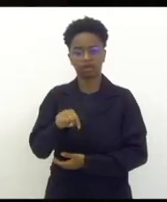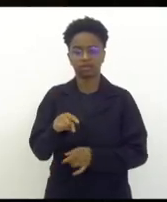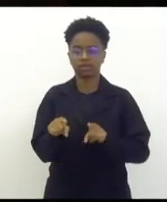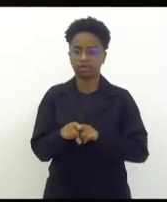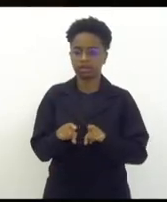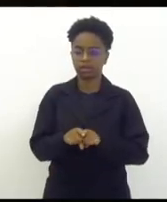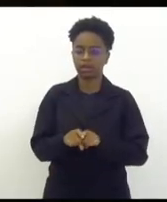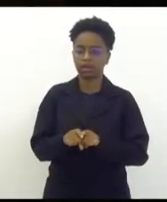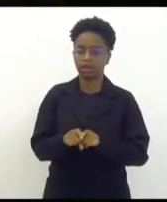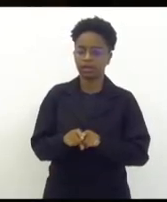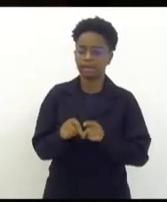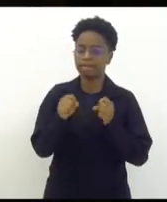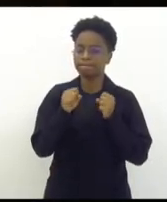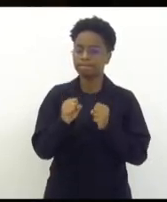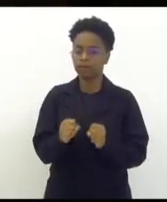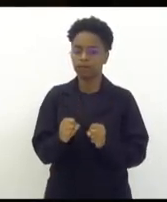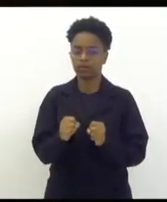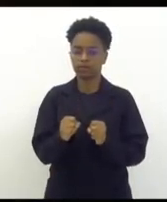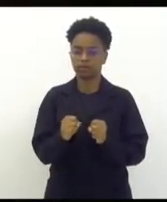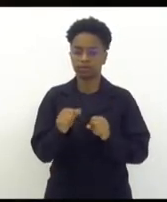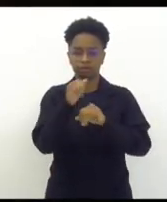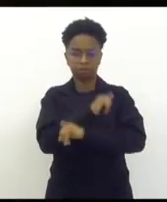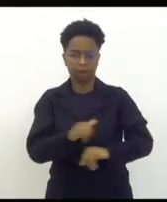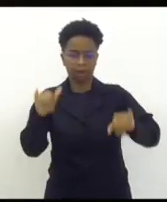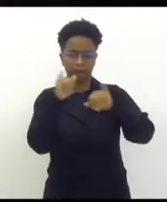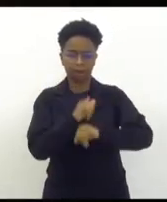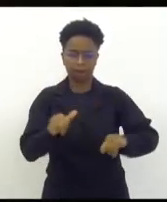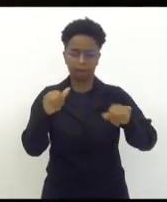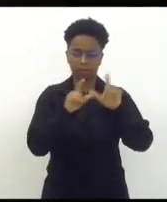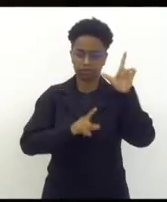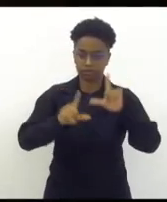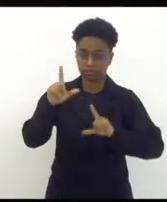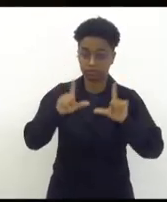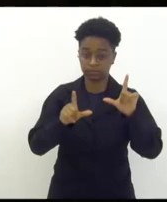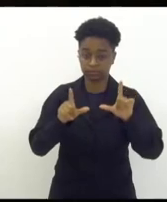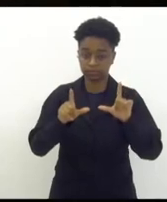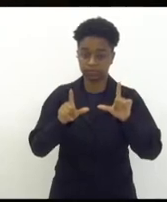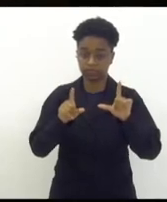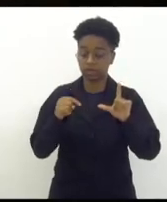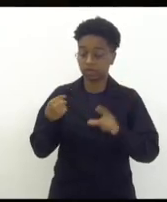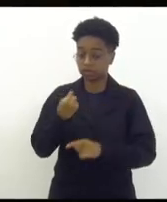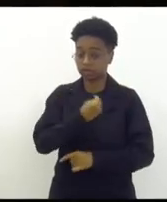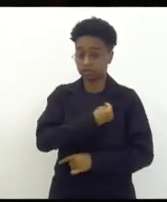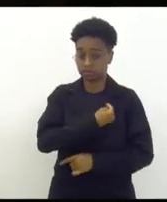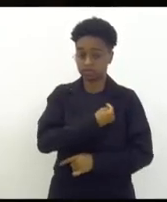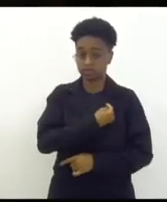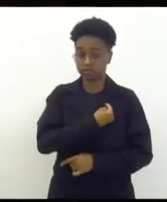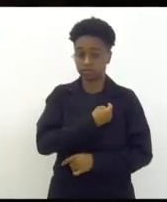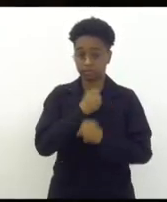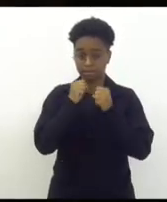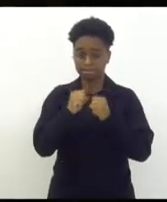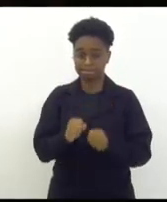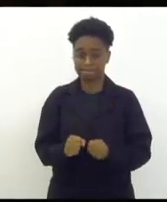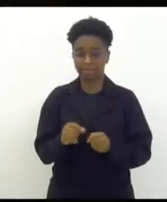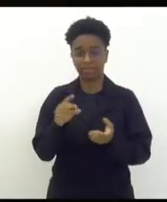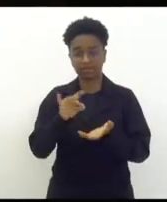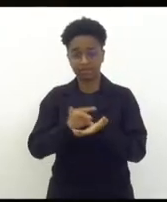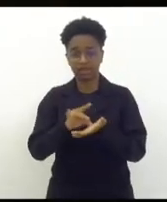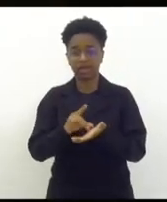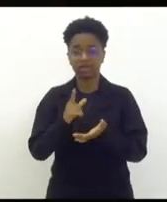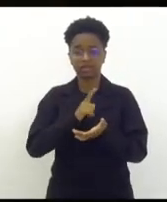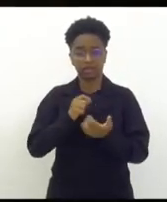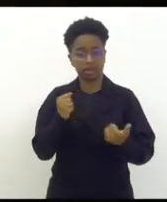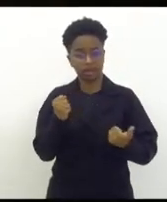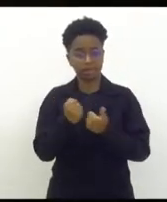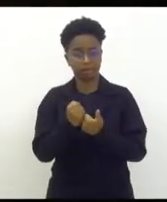de fazer com que o Caso chegue a imprensa nós que podemos ter todo o aparato